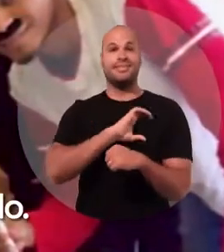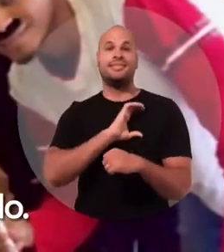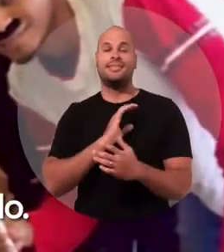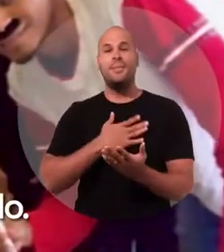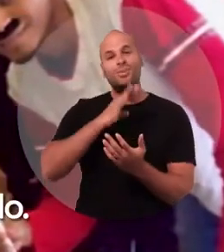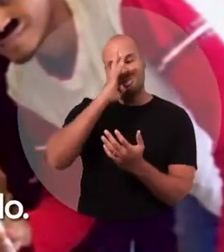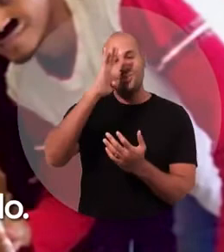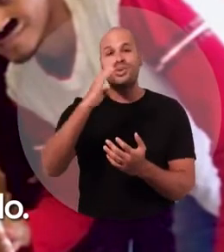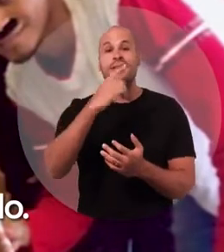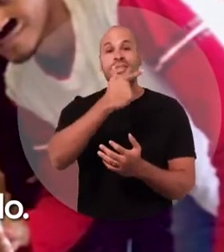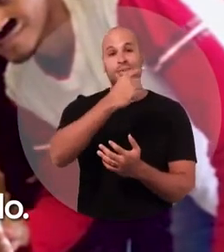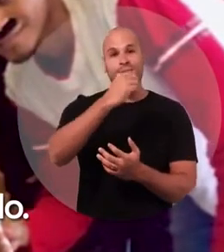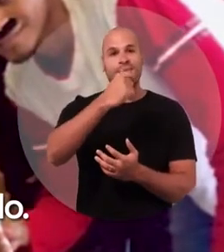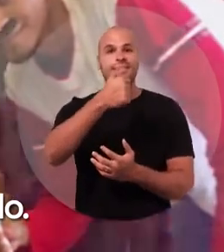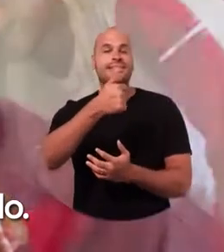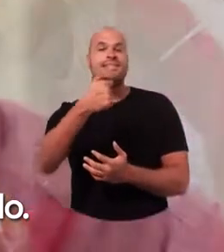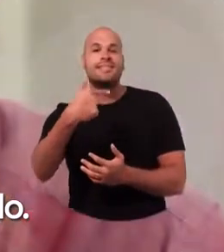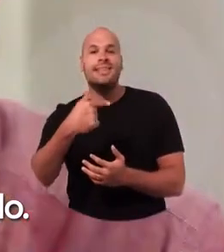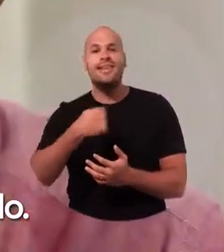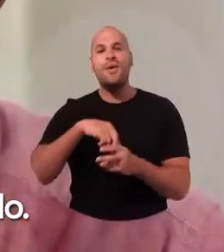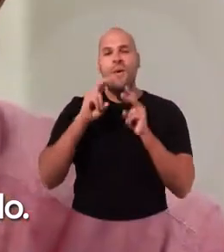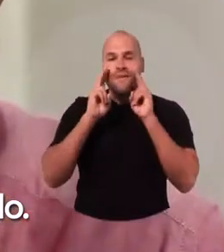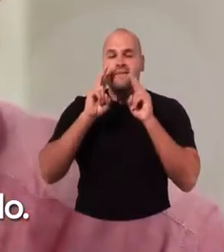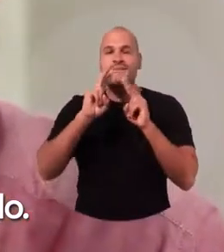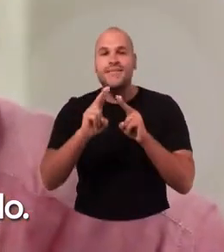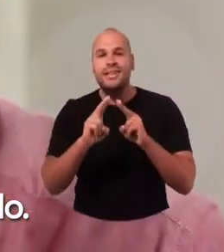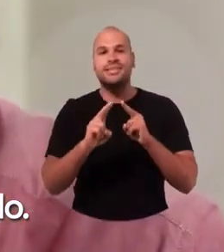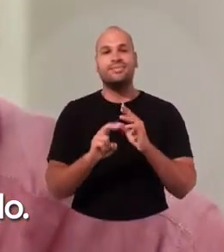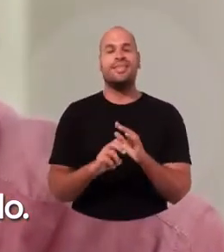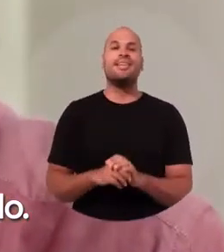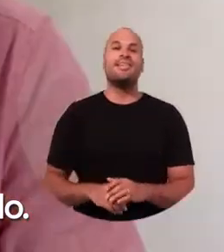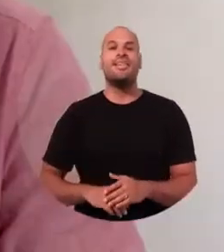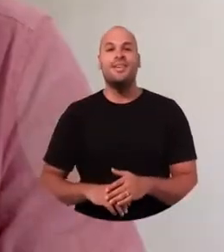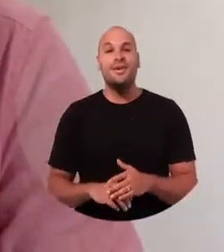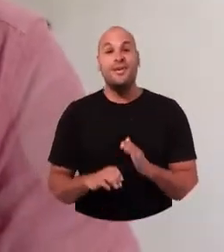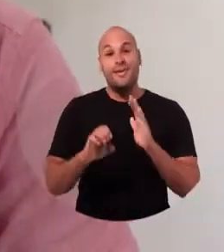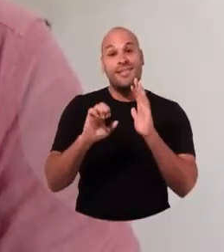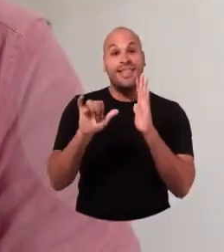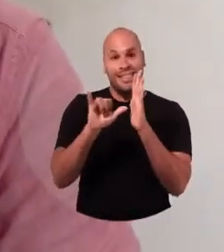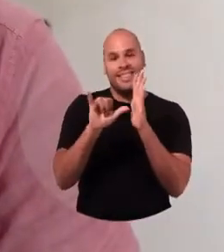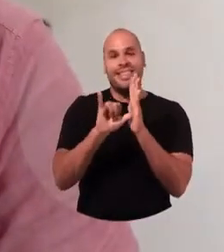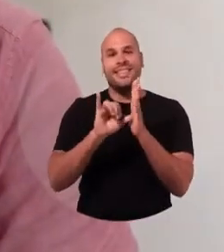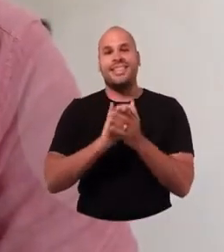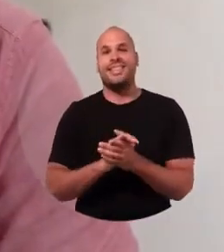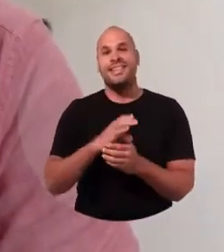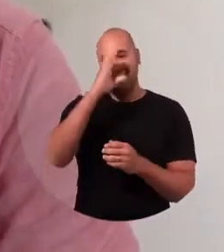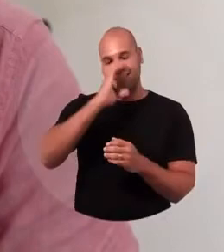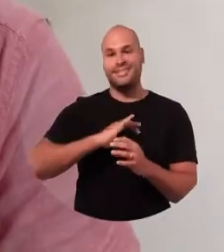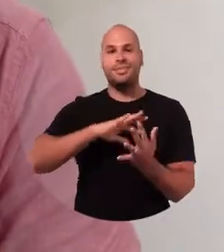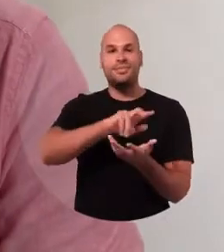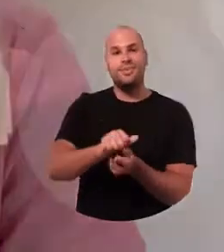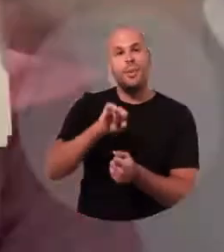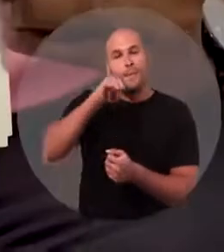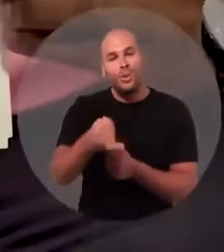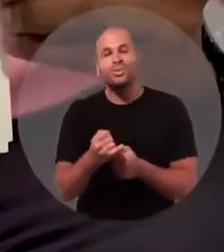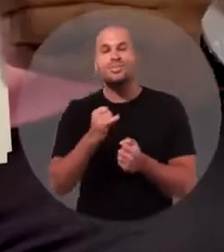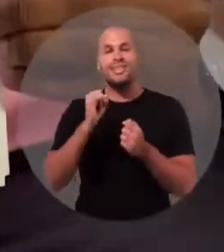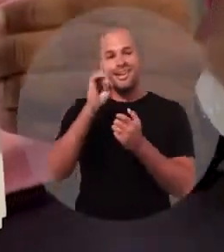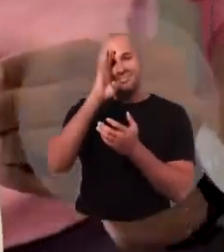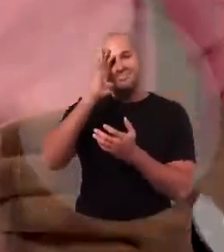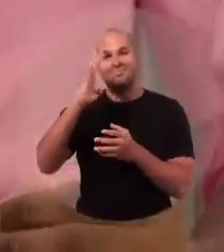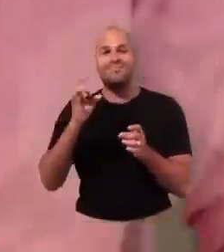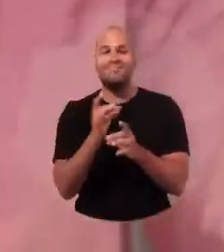sonho. E em 2017 eu vi o edital do Cidadão do Mundo. Ali era a oportunidade que eu tinha de realizar meu